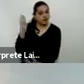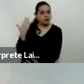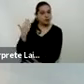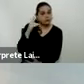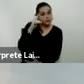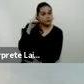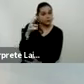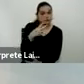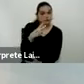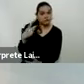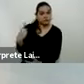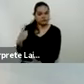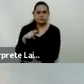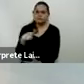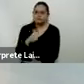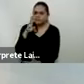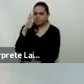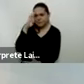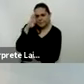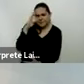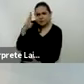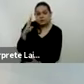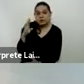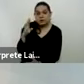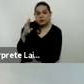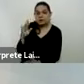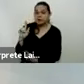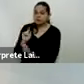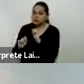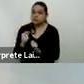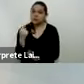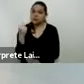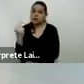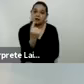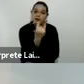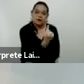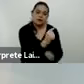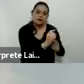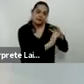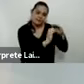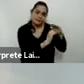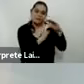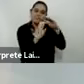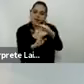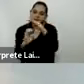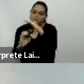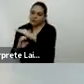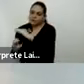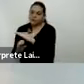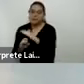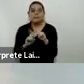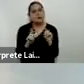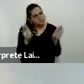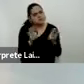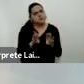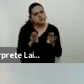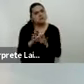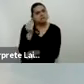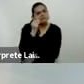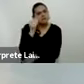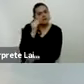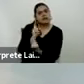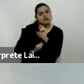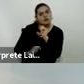por empresa, mas também vamos tentar voltar a negociar com os sindicatos patronais para